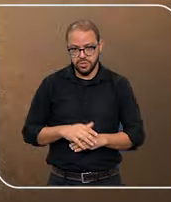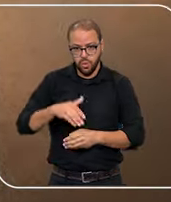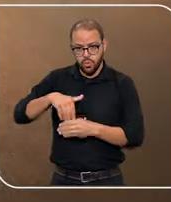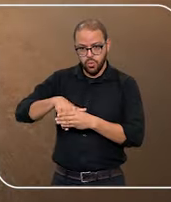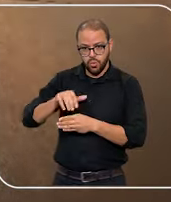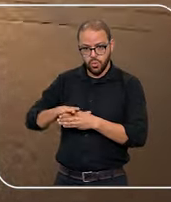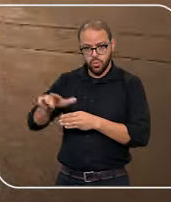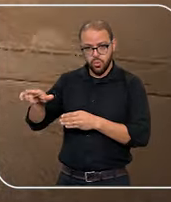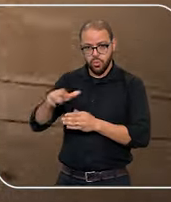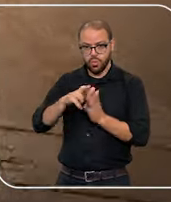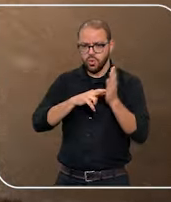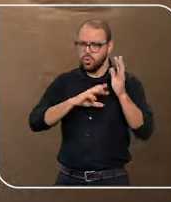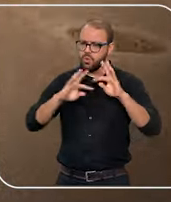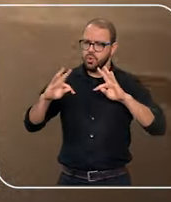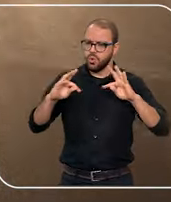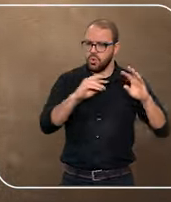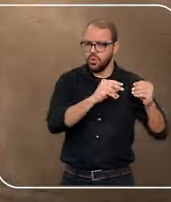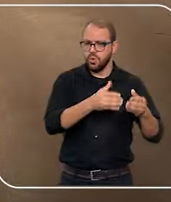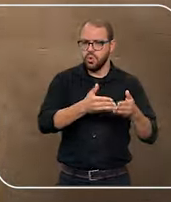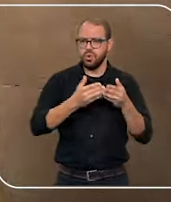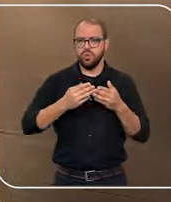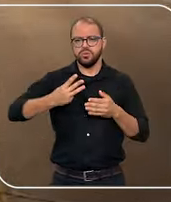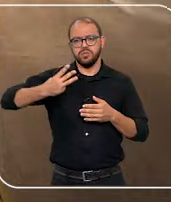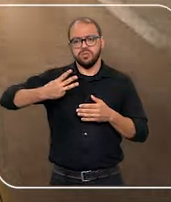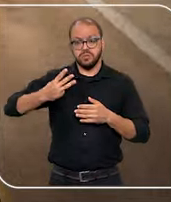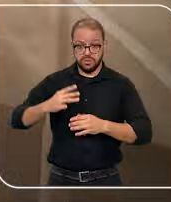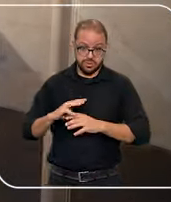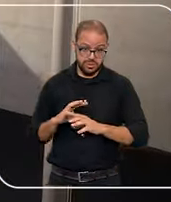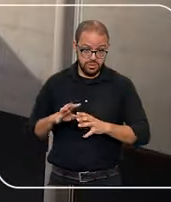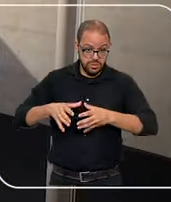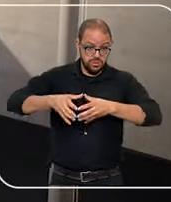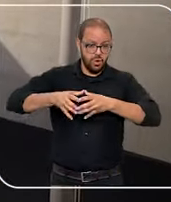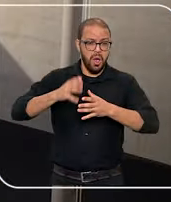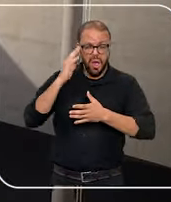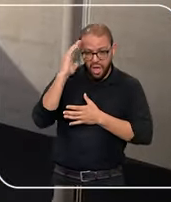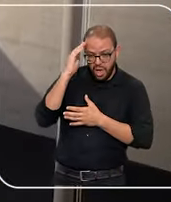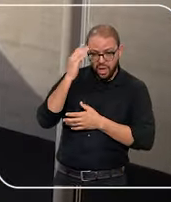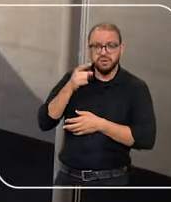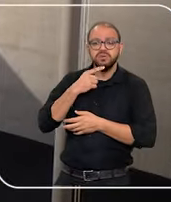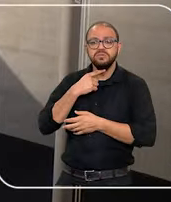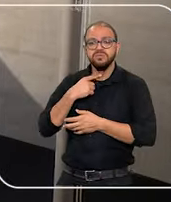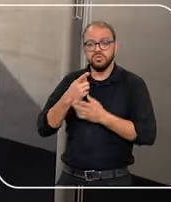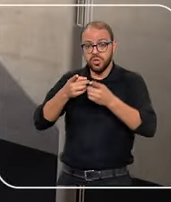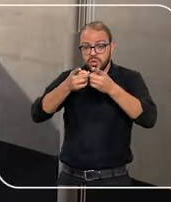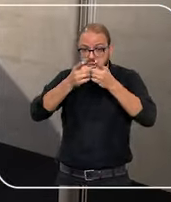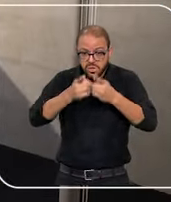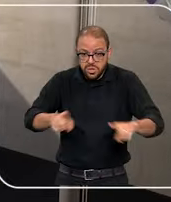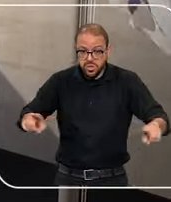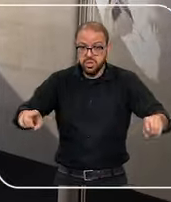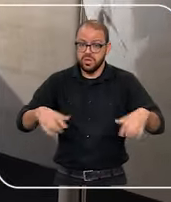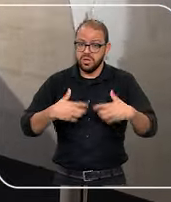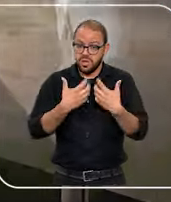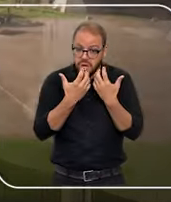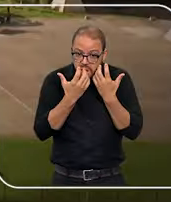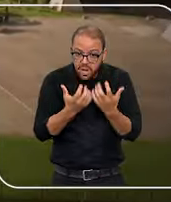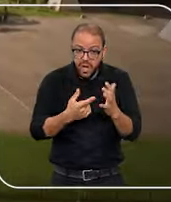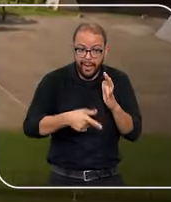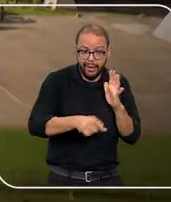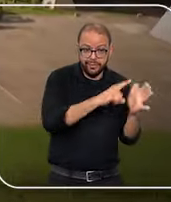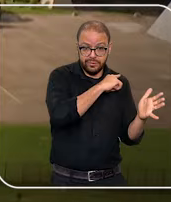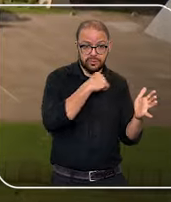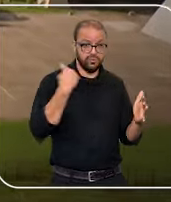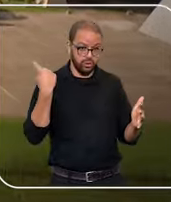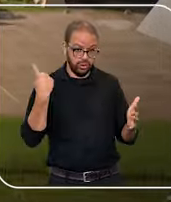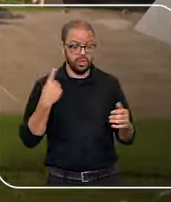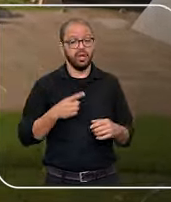falecimento. O voto do relator foi seguido por todos da terceira turma, com o entendimento de que se a vontade de dissolver o casamento foi